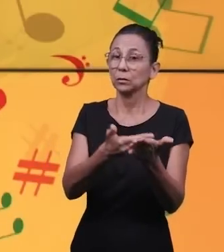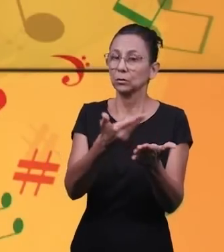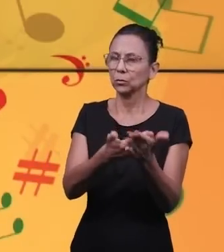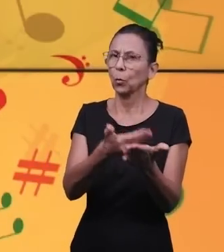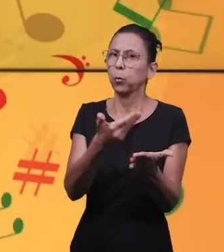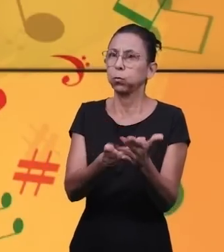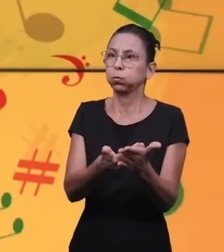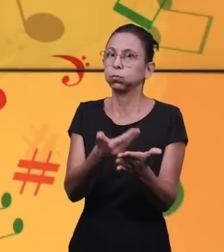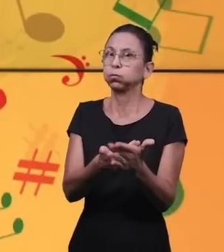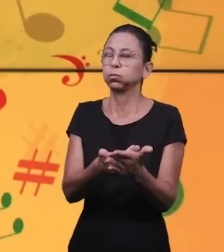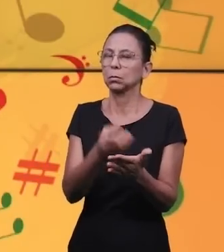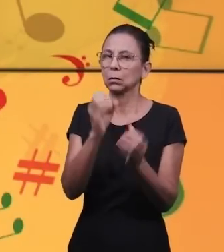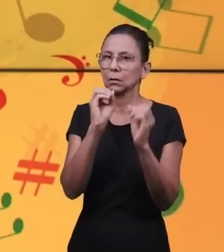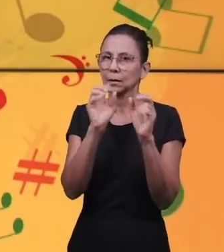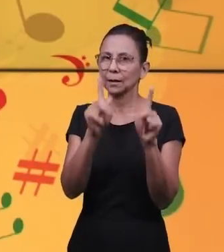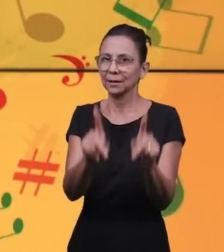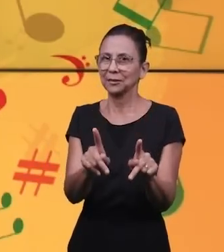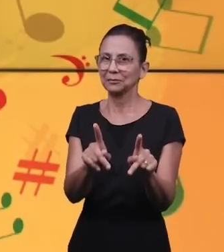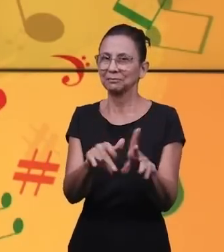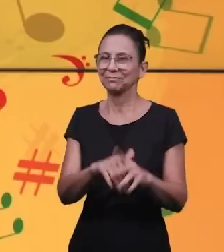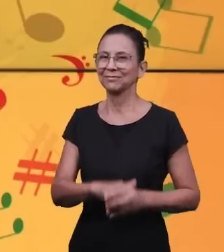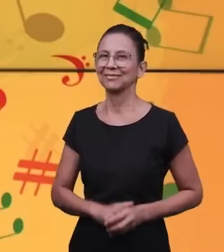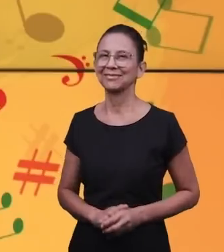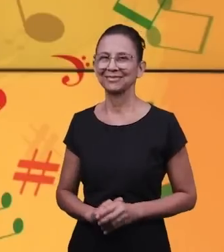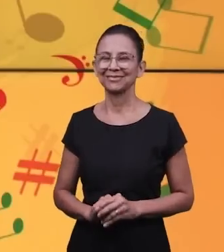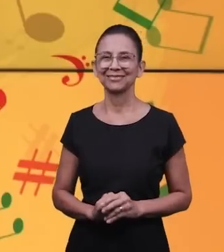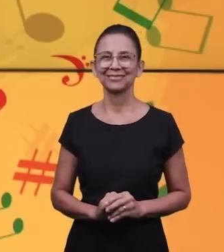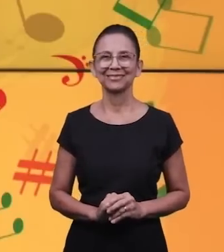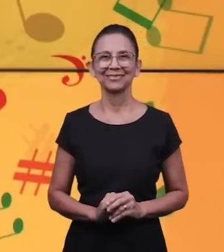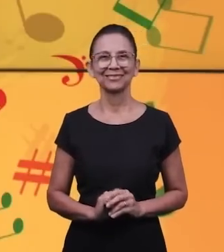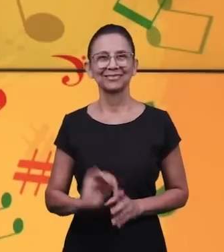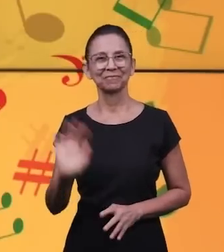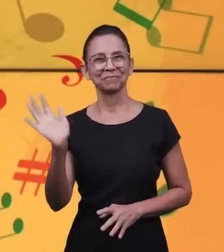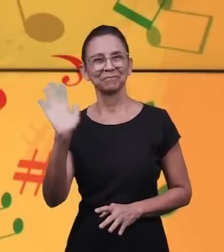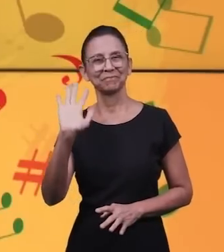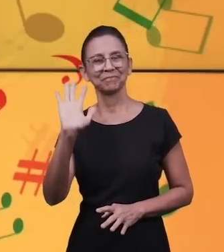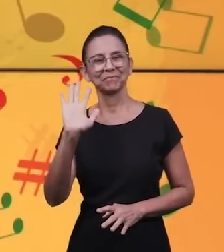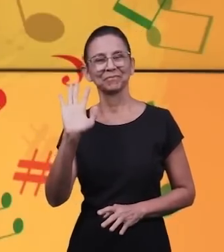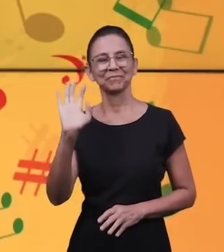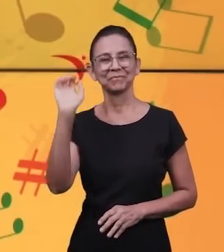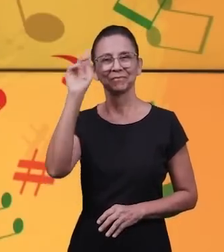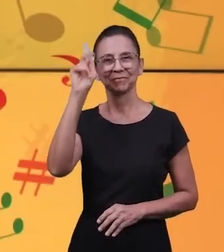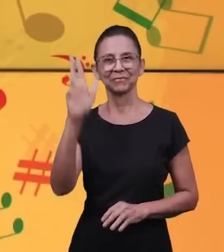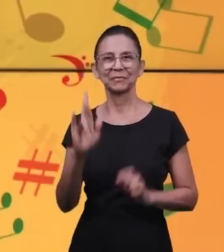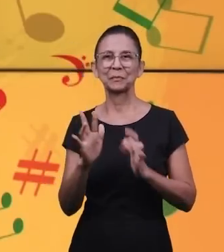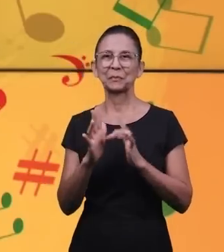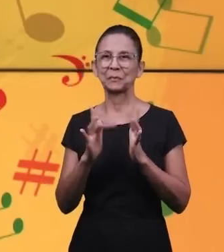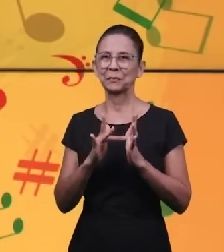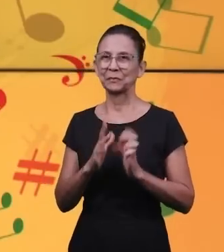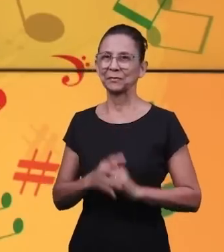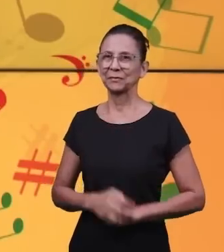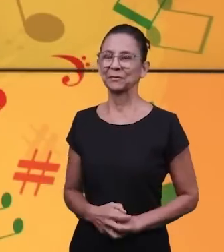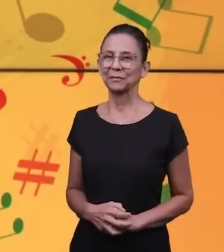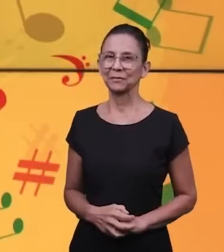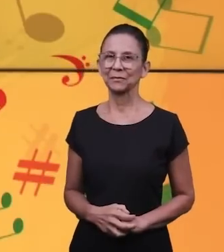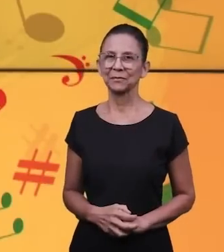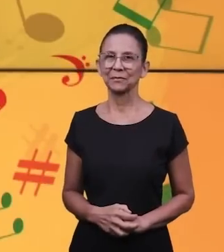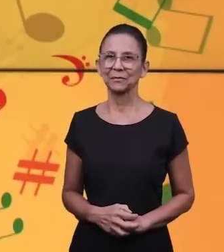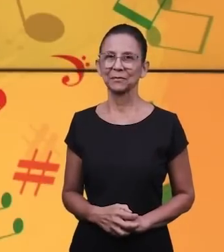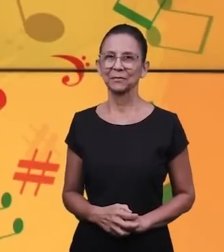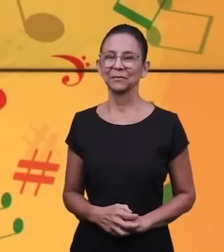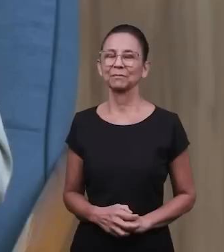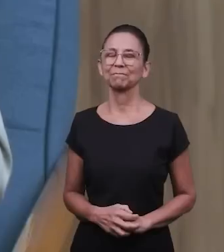vocês estudarem bastante, certo? Até a nossa próxima aula e a todos a paz do Senhor